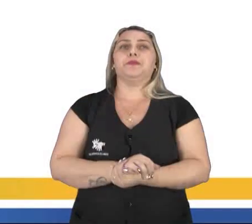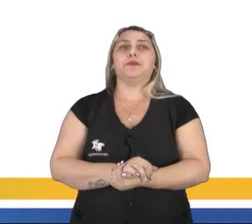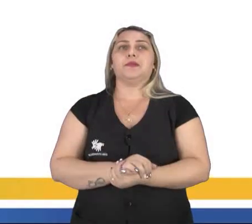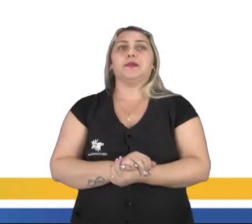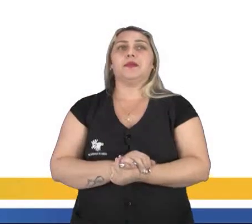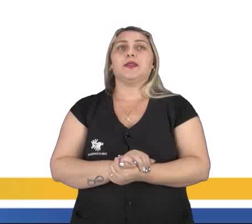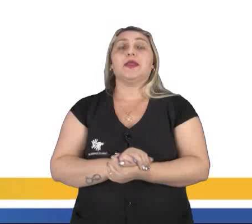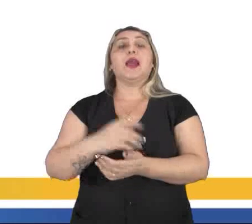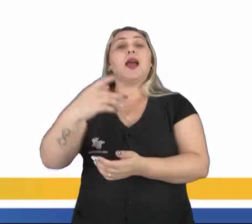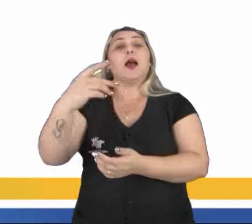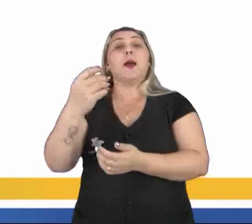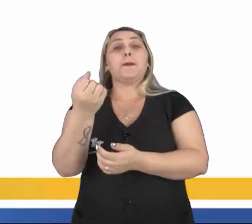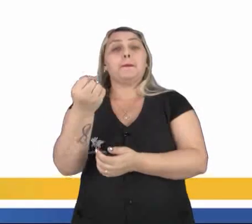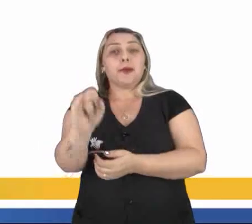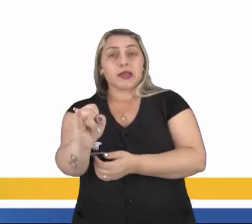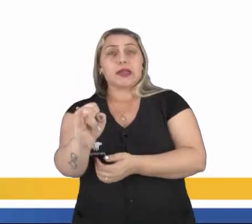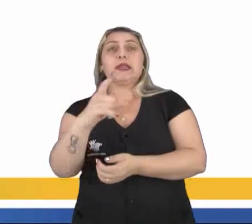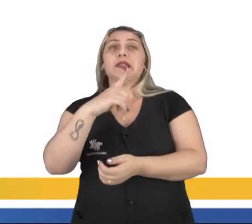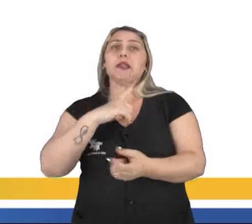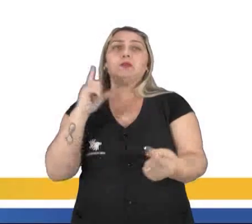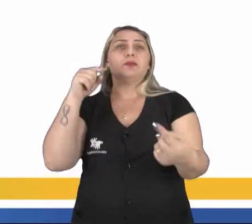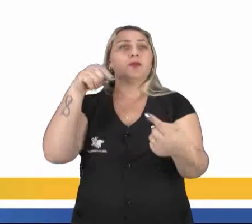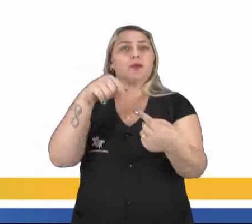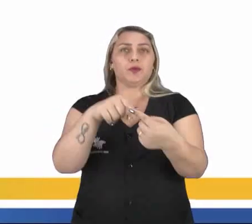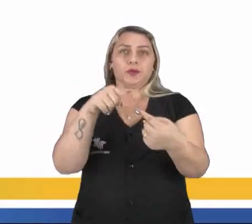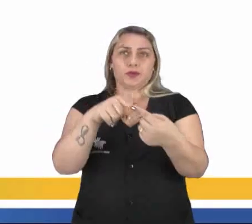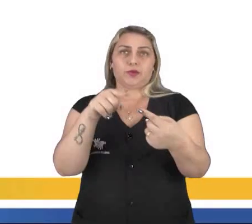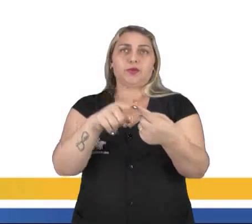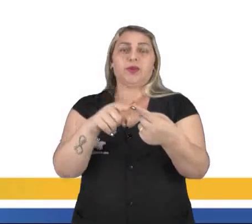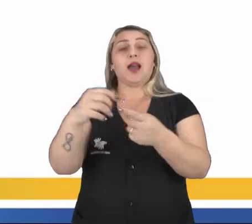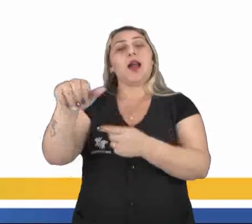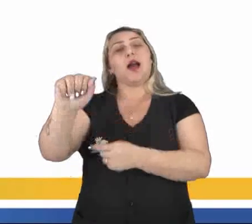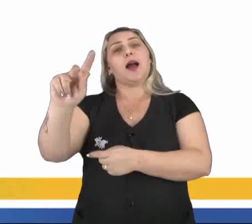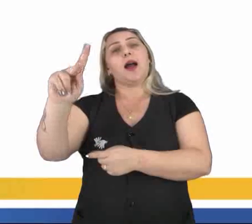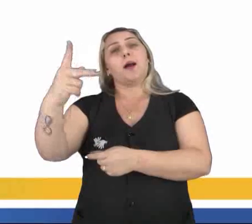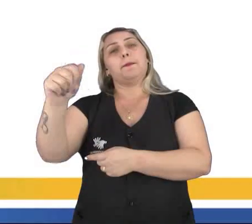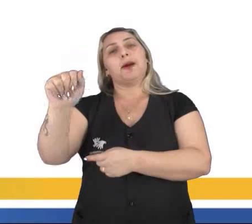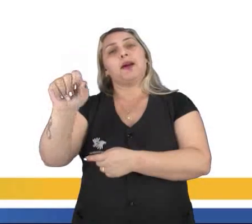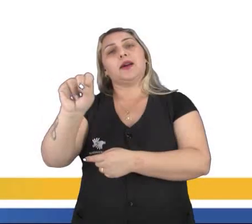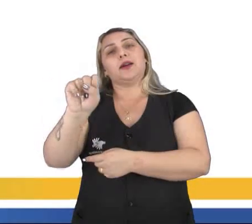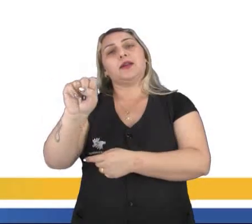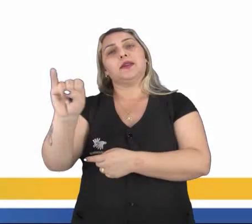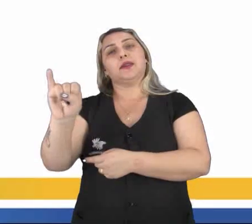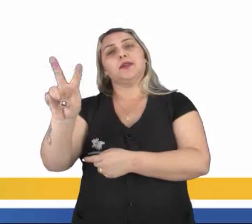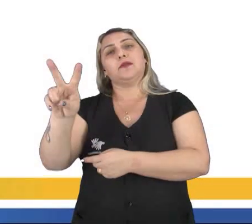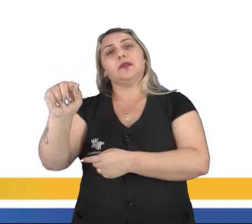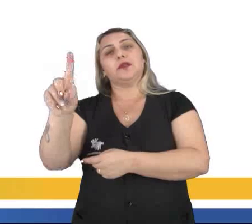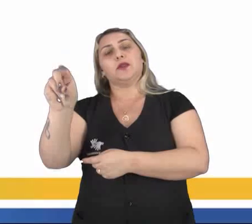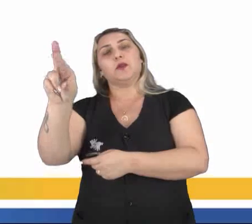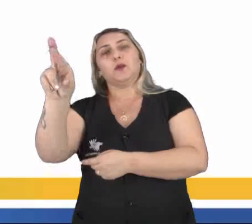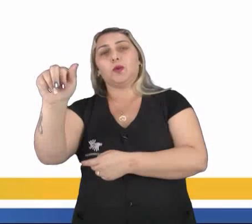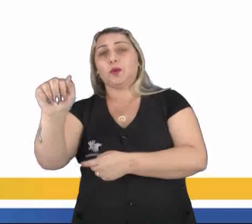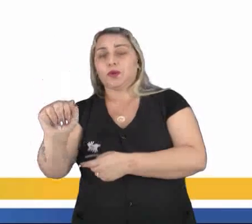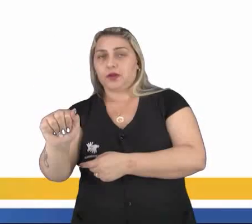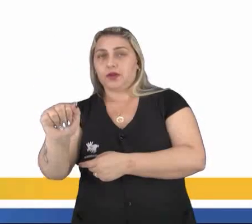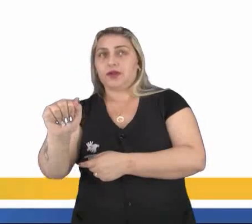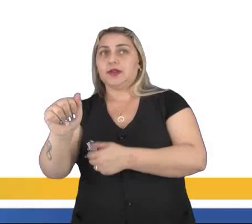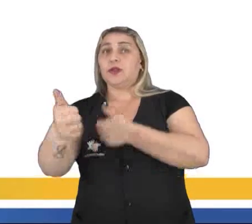E a partícula se tem a função de partícula passivadora, porque repare que esse se